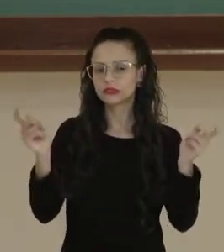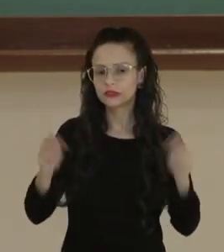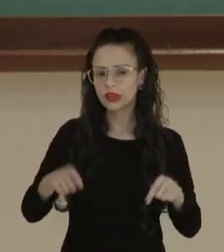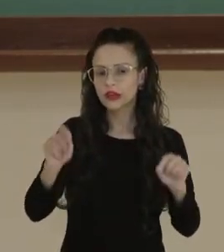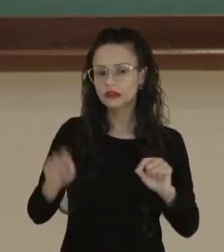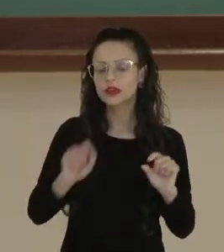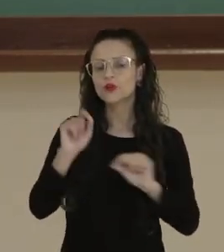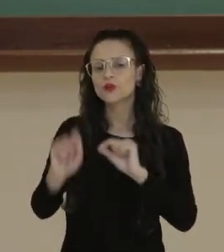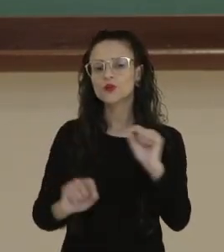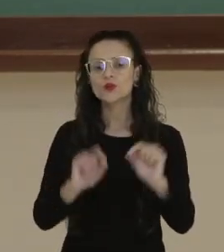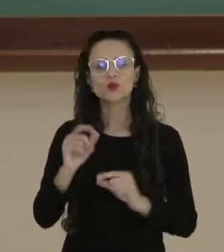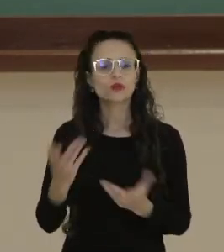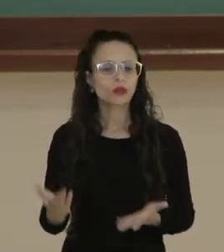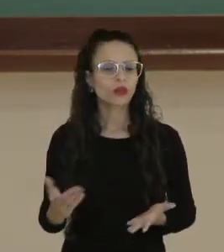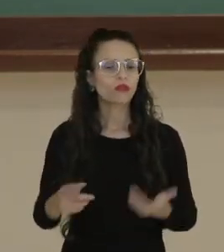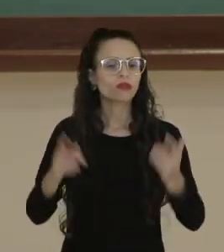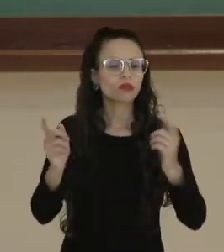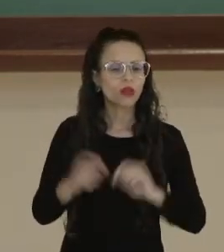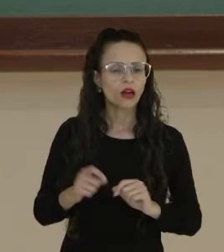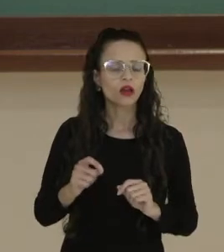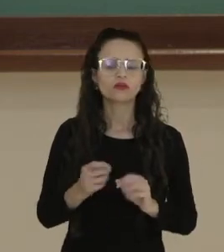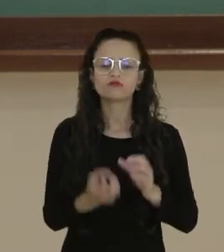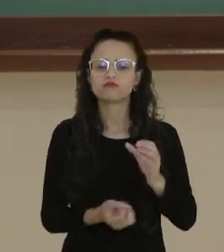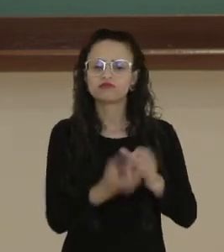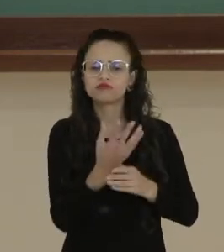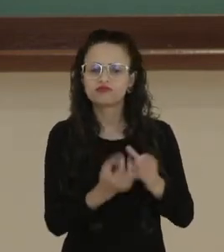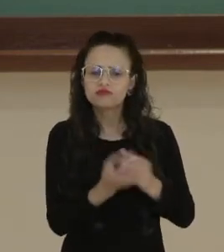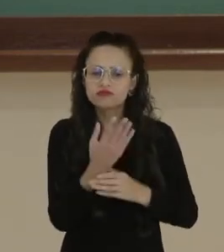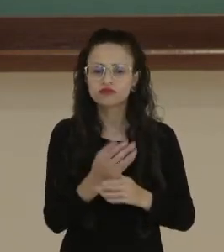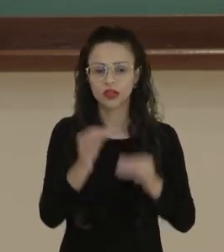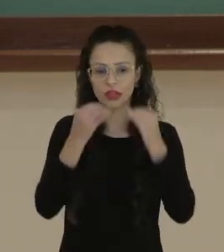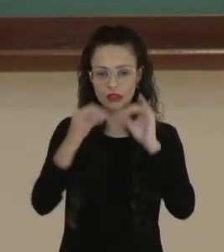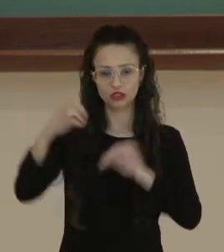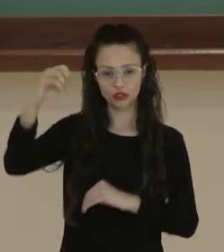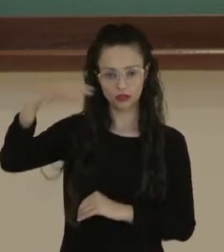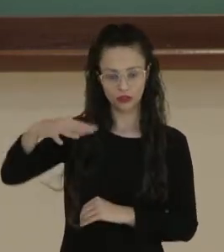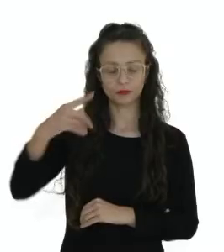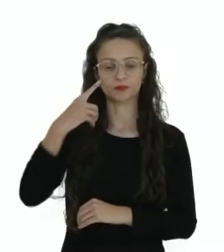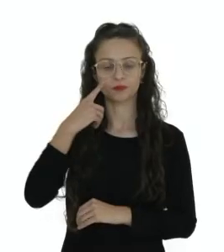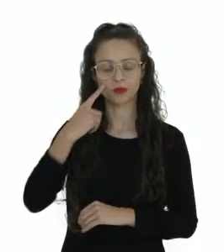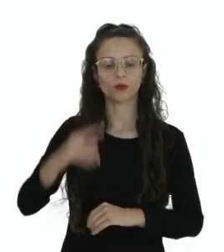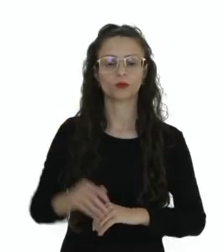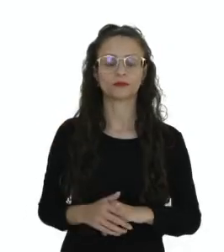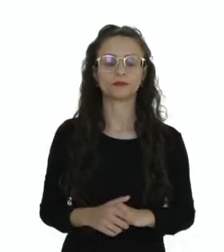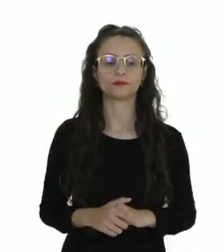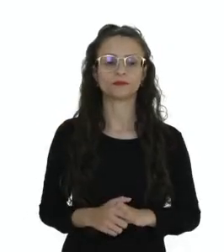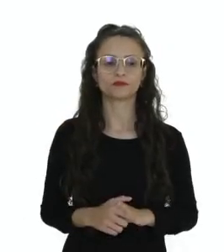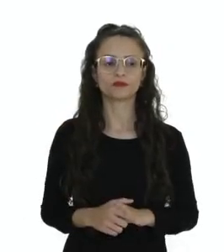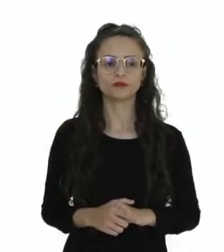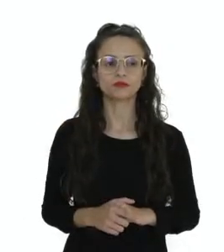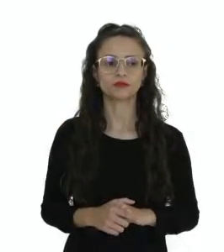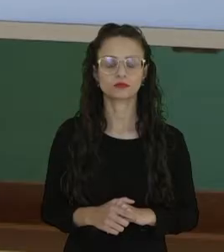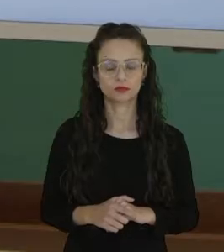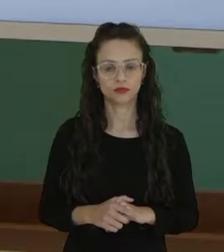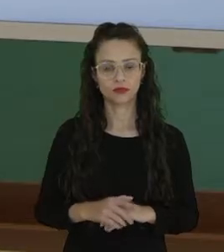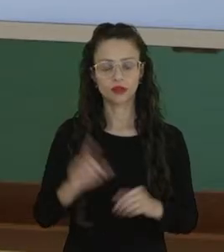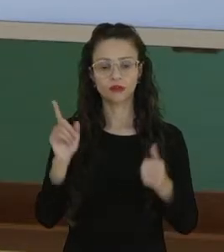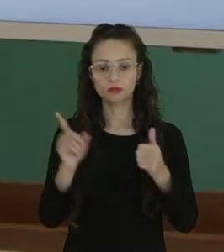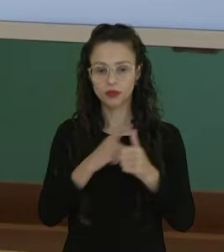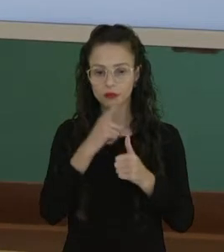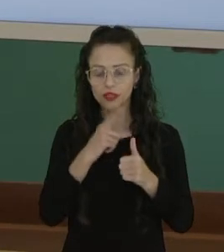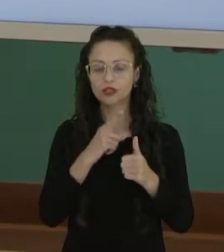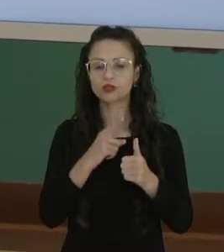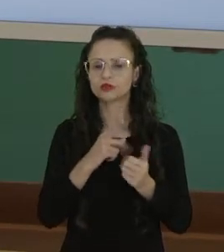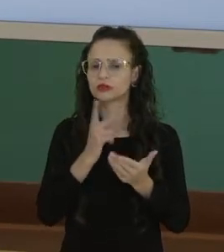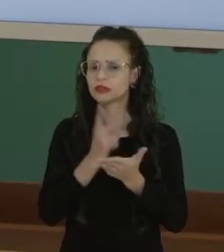de possíveis fontes que a gente pode gerar energia elétrica? Pois bem, vamos lá. Primeira coisa, sempre compartilhe